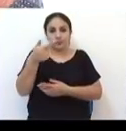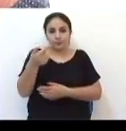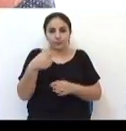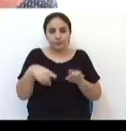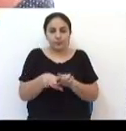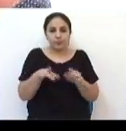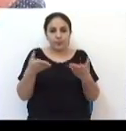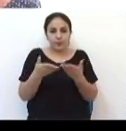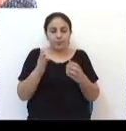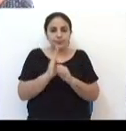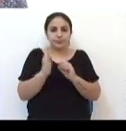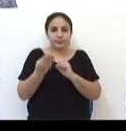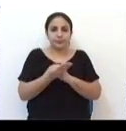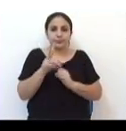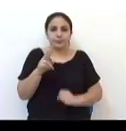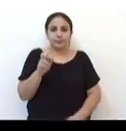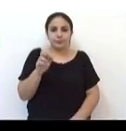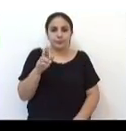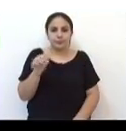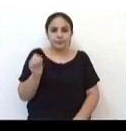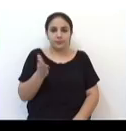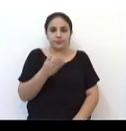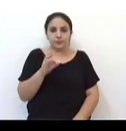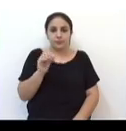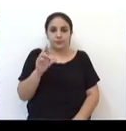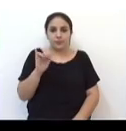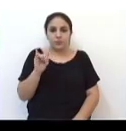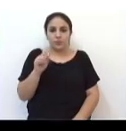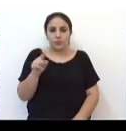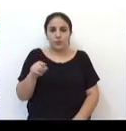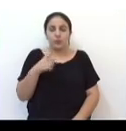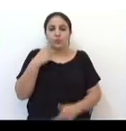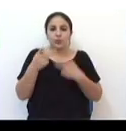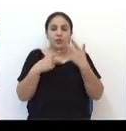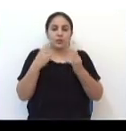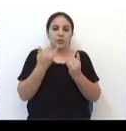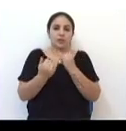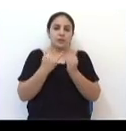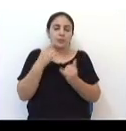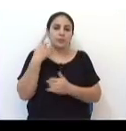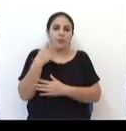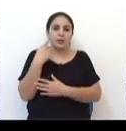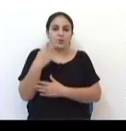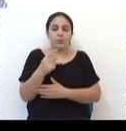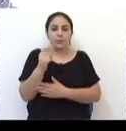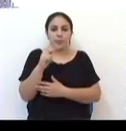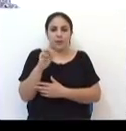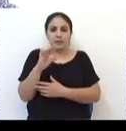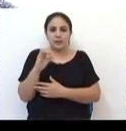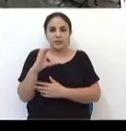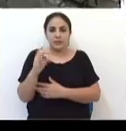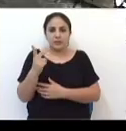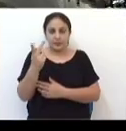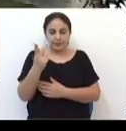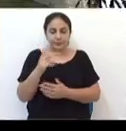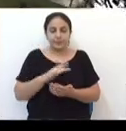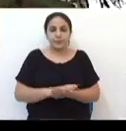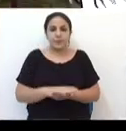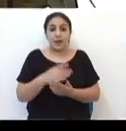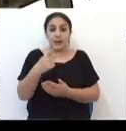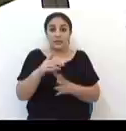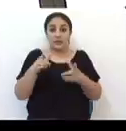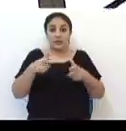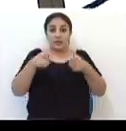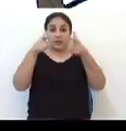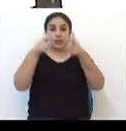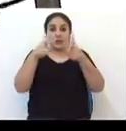terreno, agora no bairro Veracruz, foi citado como exemplo pelo vereador Patrick Cavalcante. Aqui, uma